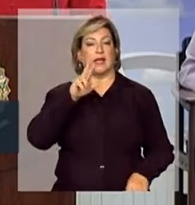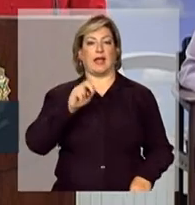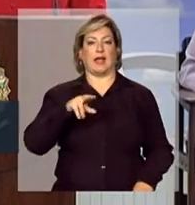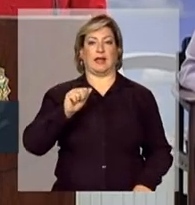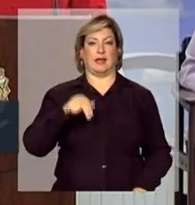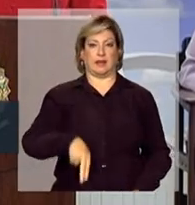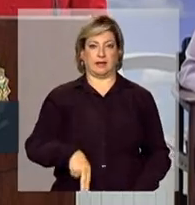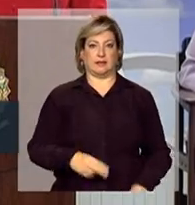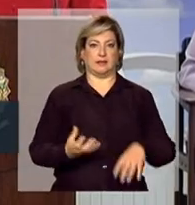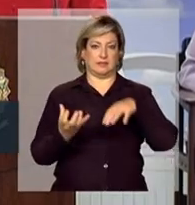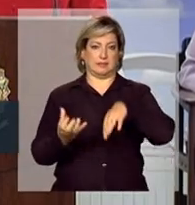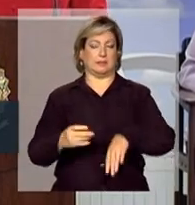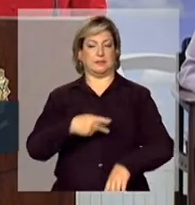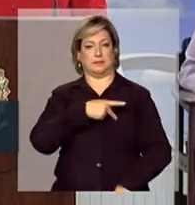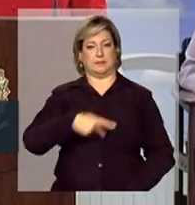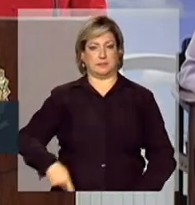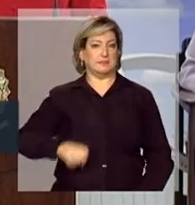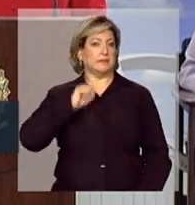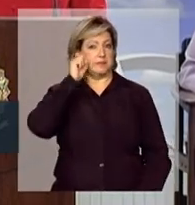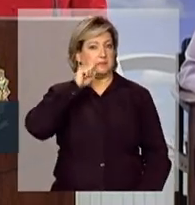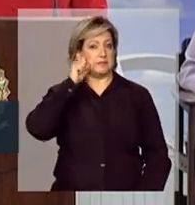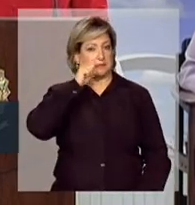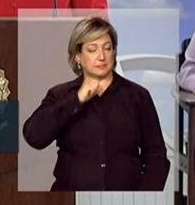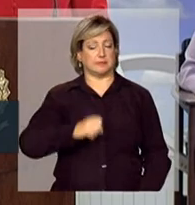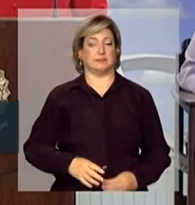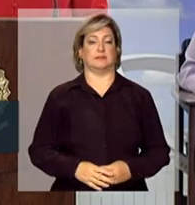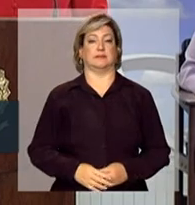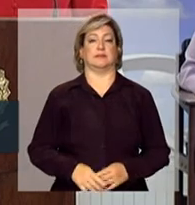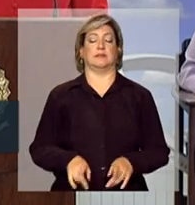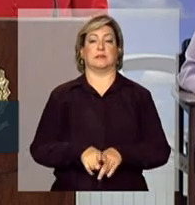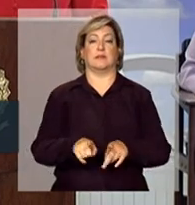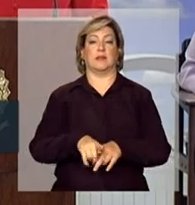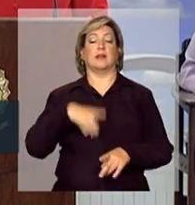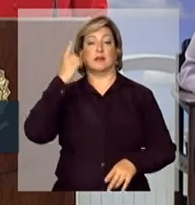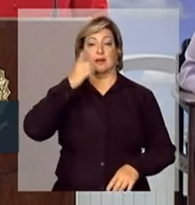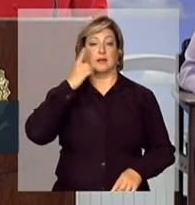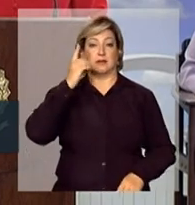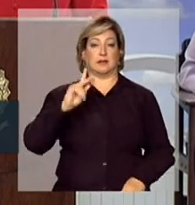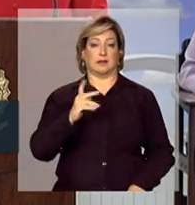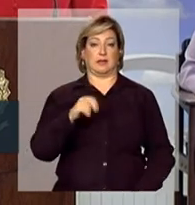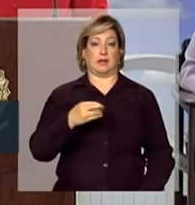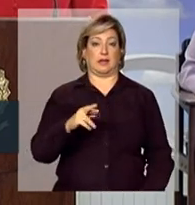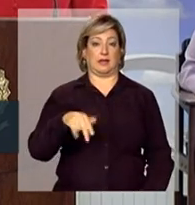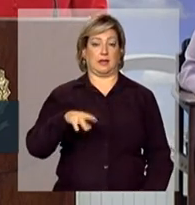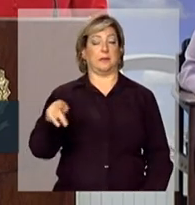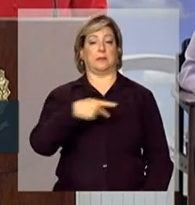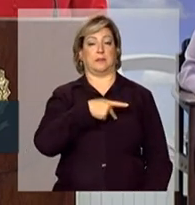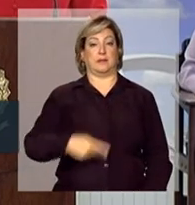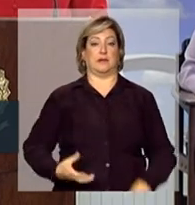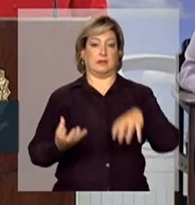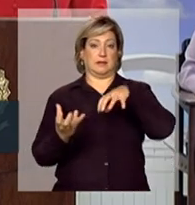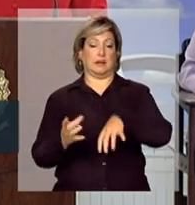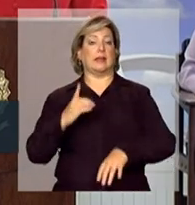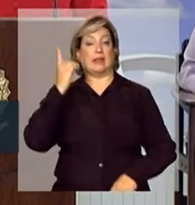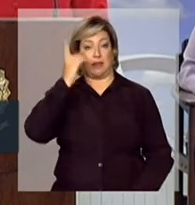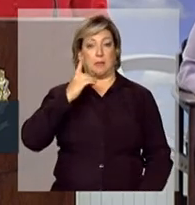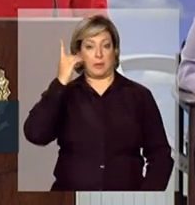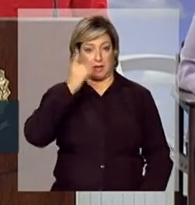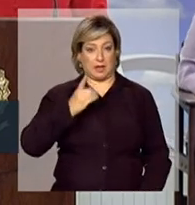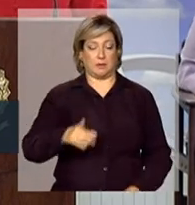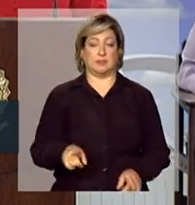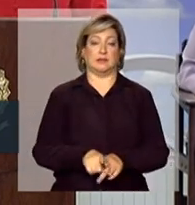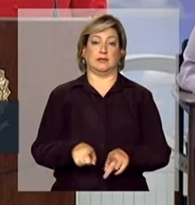Calheiros presidente do senado federal e o deputado Henrique Eduardo Alves presidente da Câmara dos Deputados